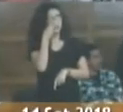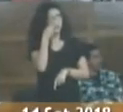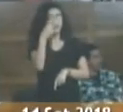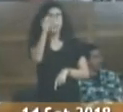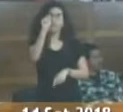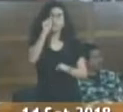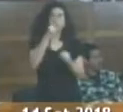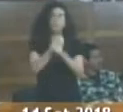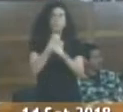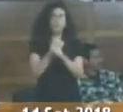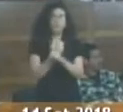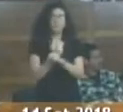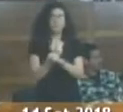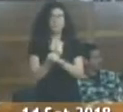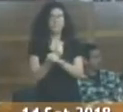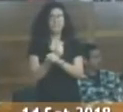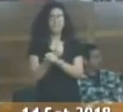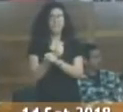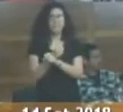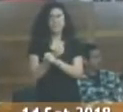anos. E